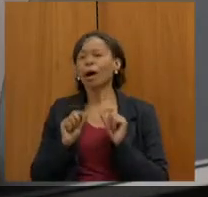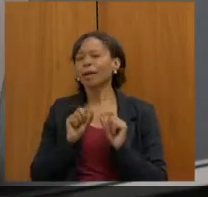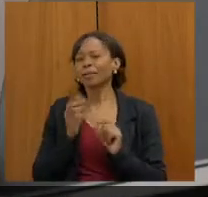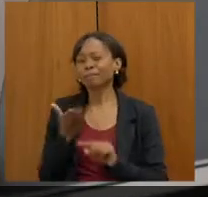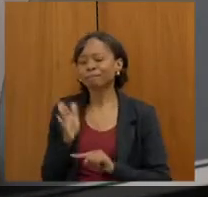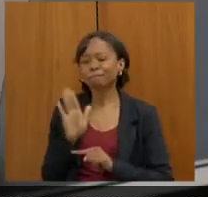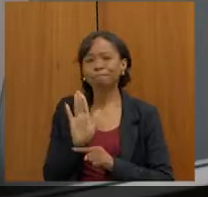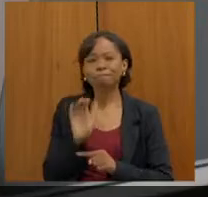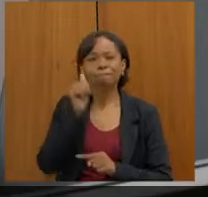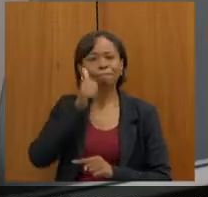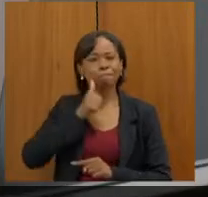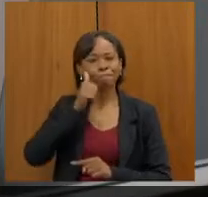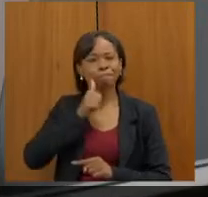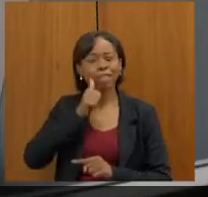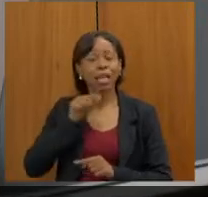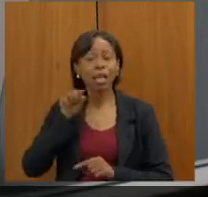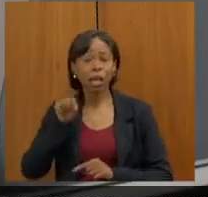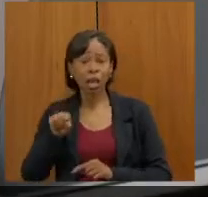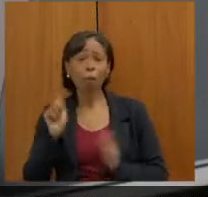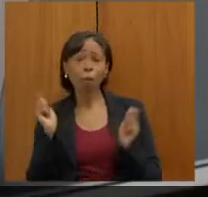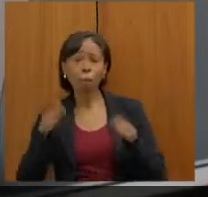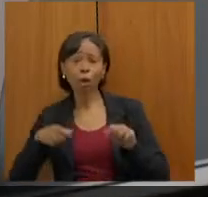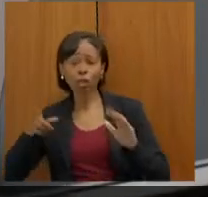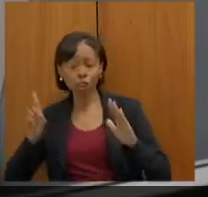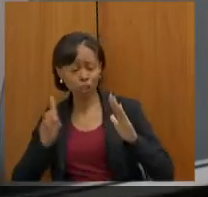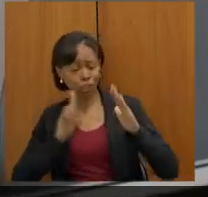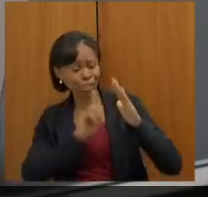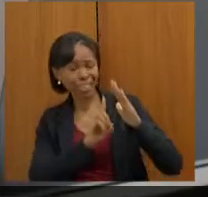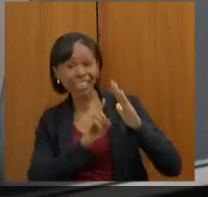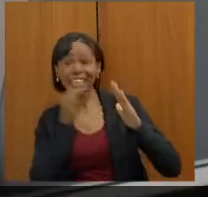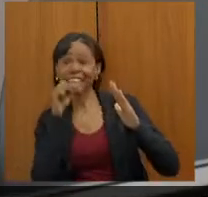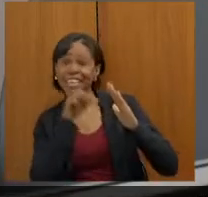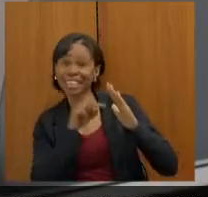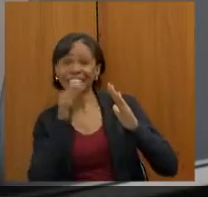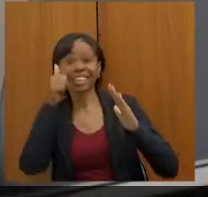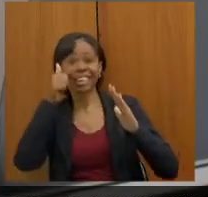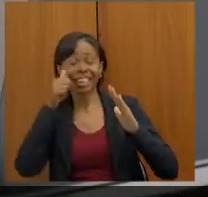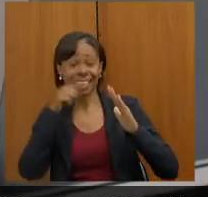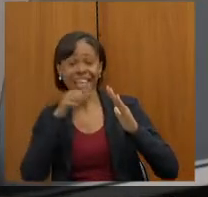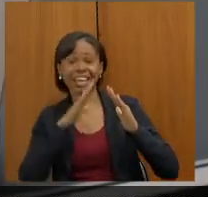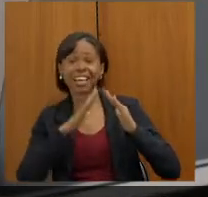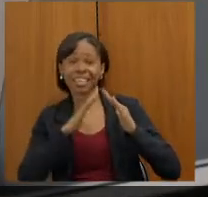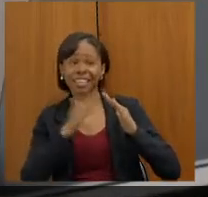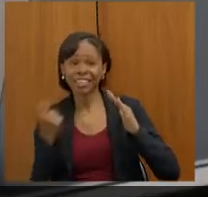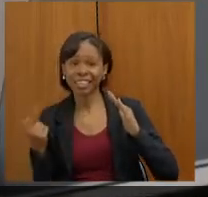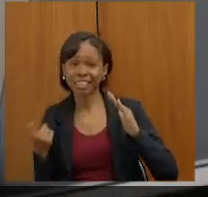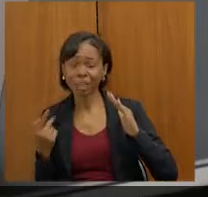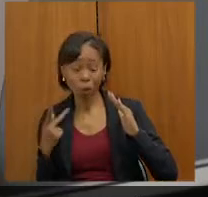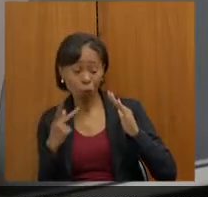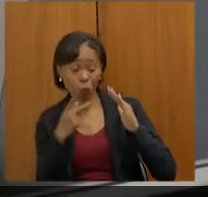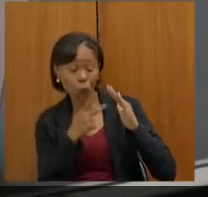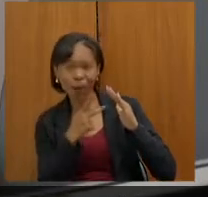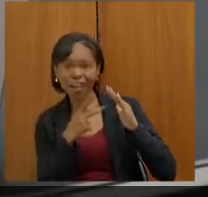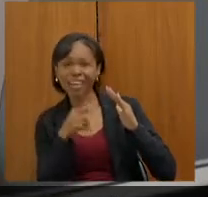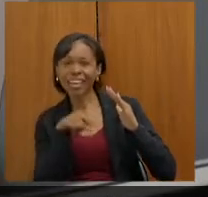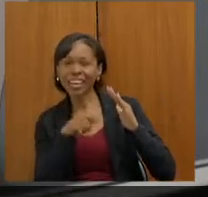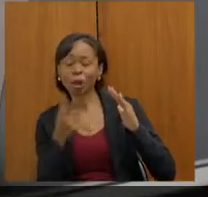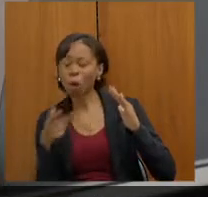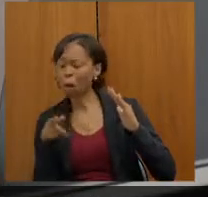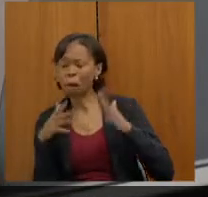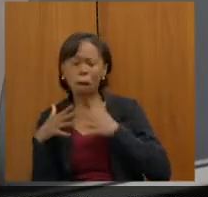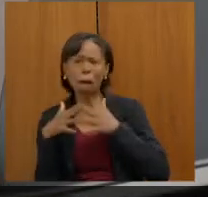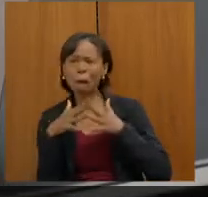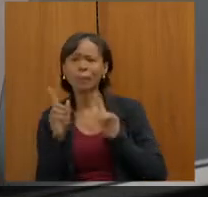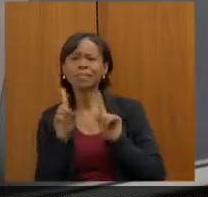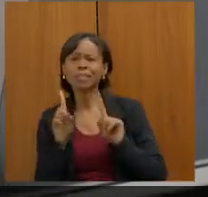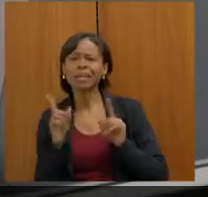naquela casa sabendo ontem procurar tudo ela não vai ficar perdida porque a disseminação das informações são muito